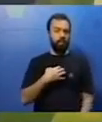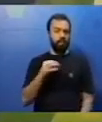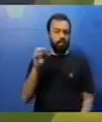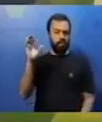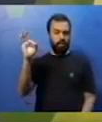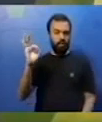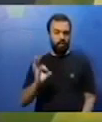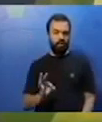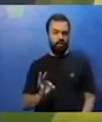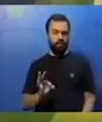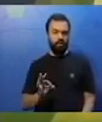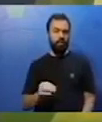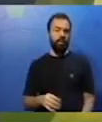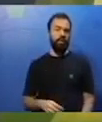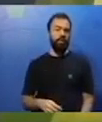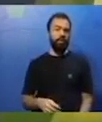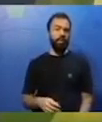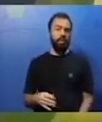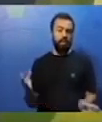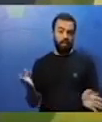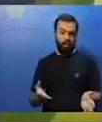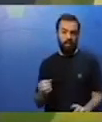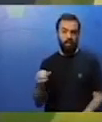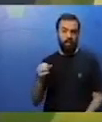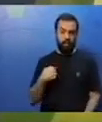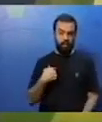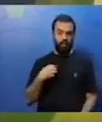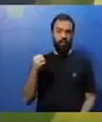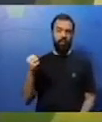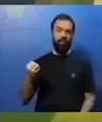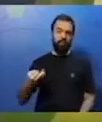Eu vou explicar uma aqui, que é a única que eu coloquei.